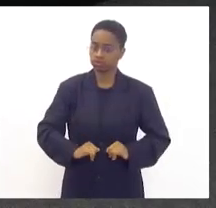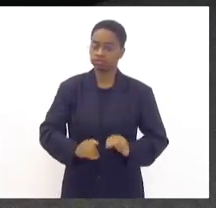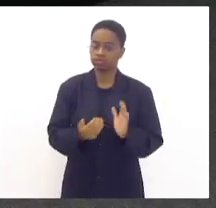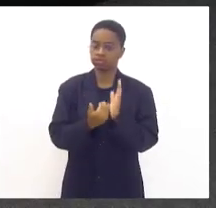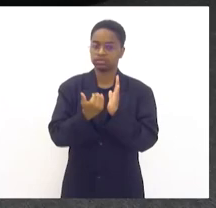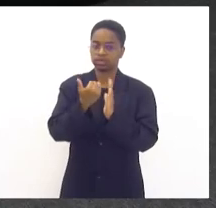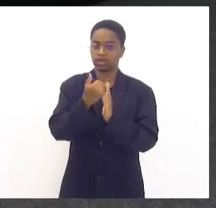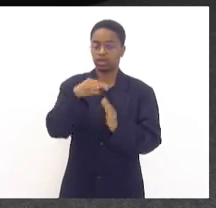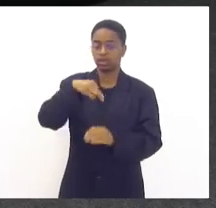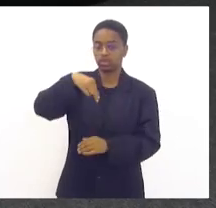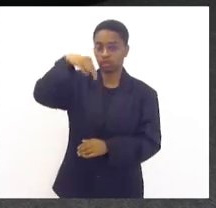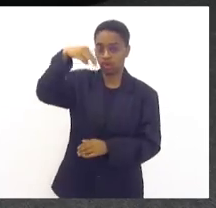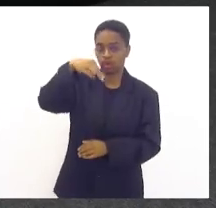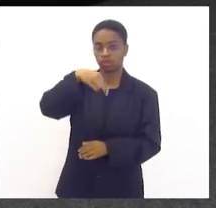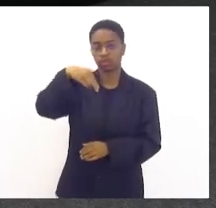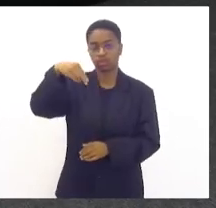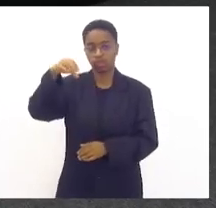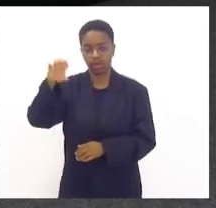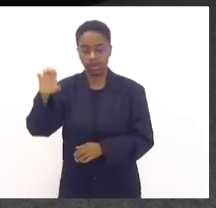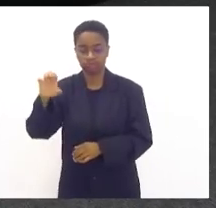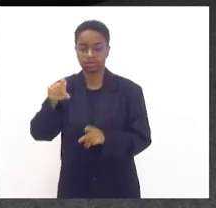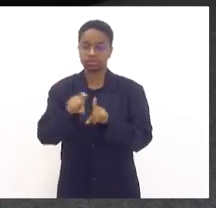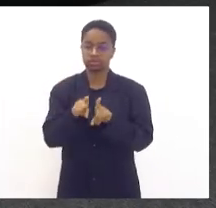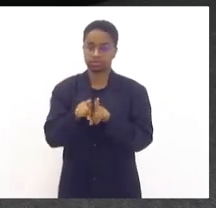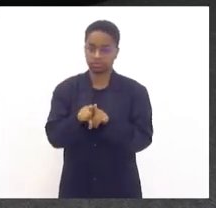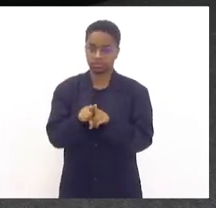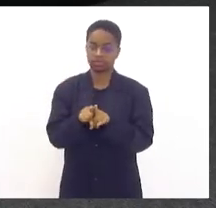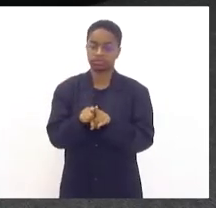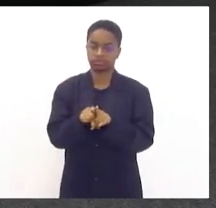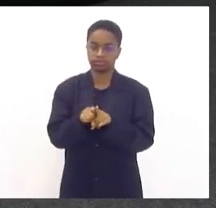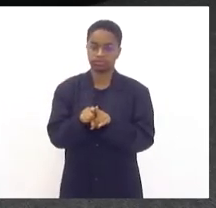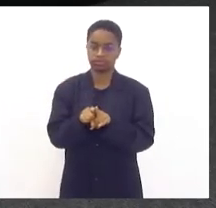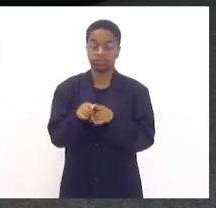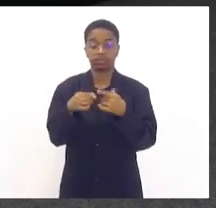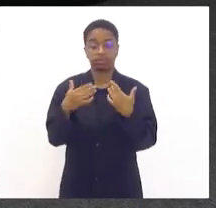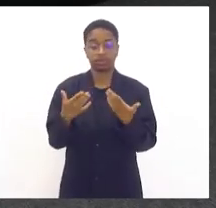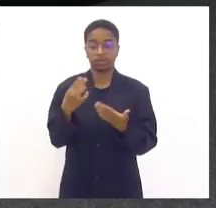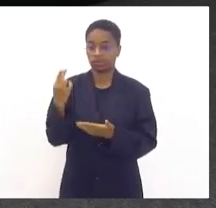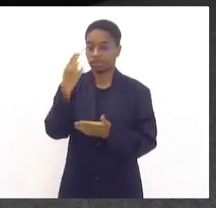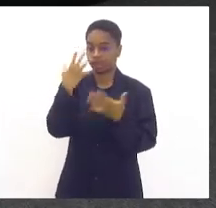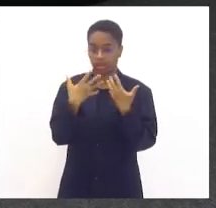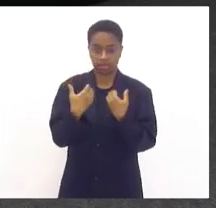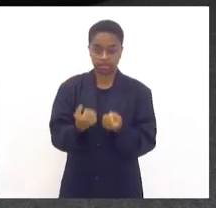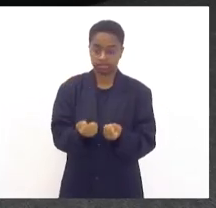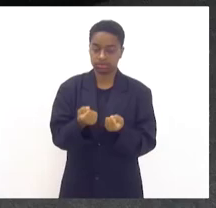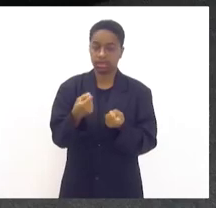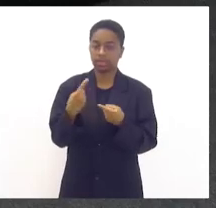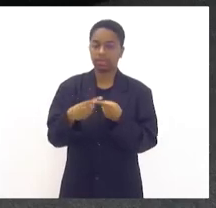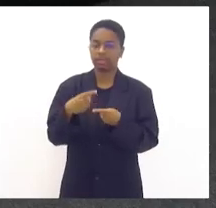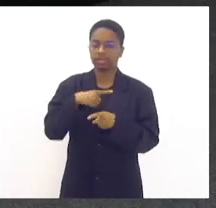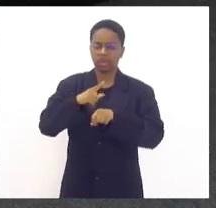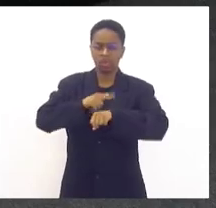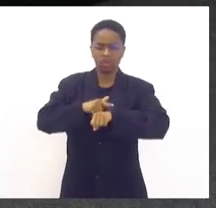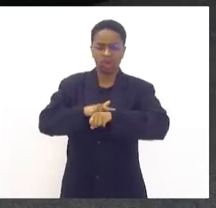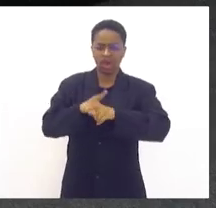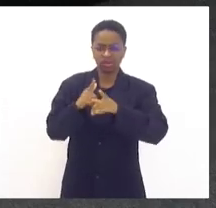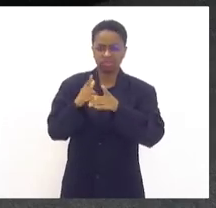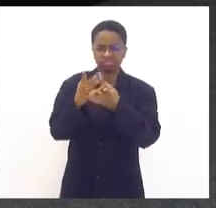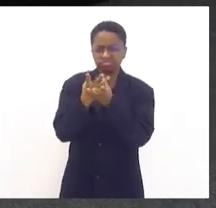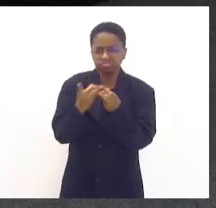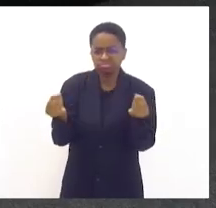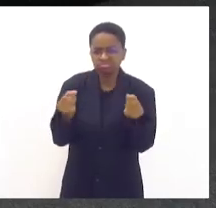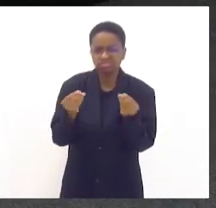o norte, noroeste do nosso estado. É inadmissível ter um toque de recolher